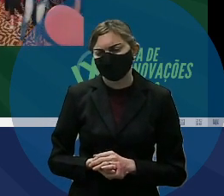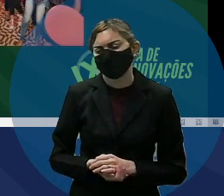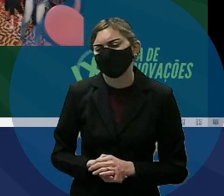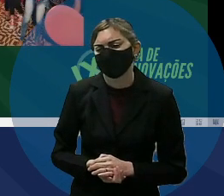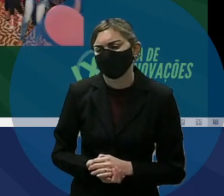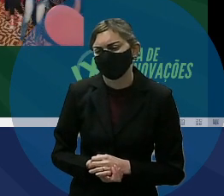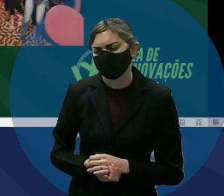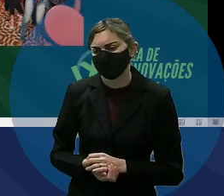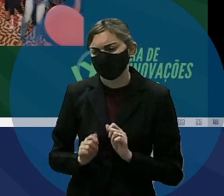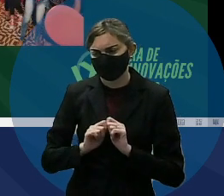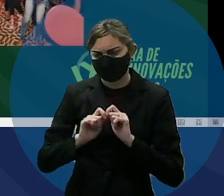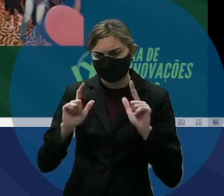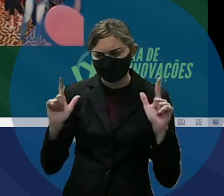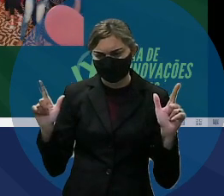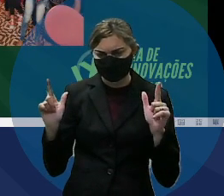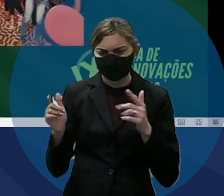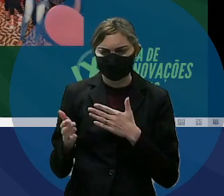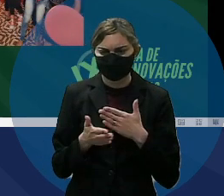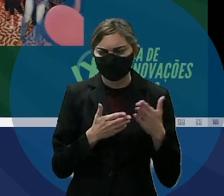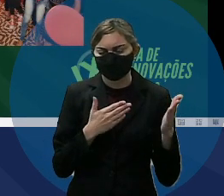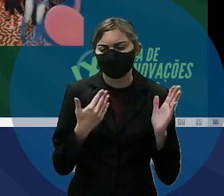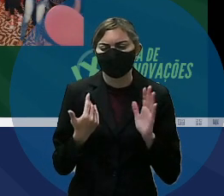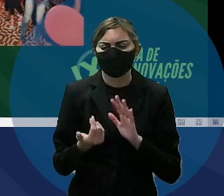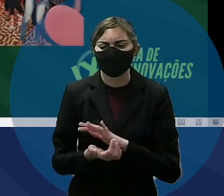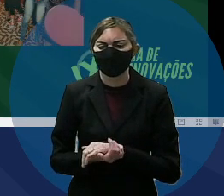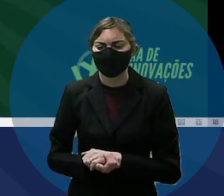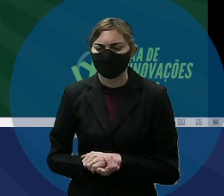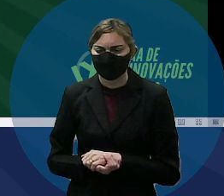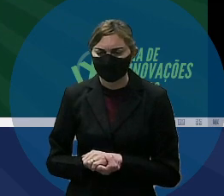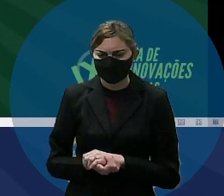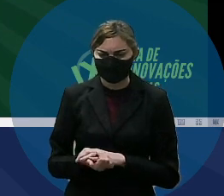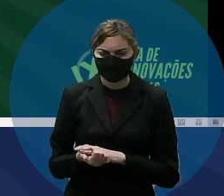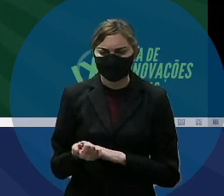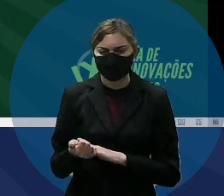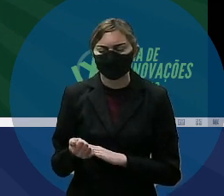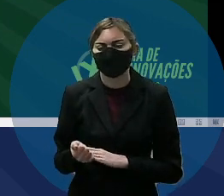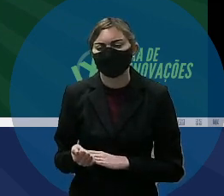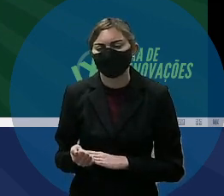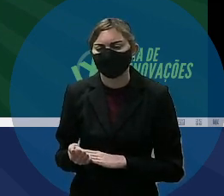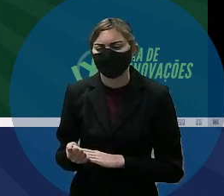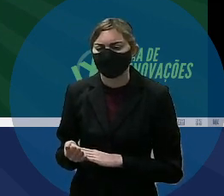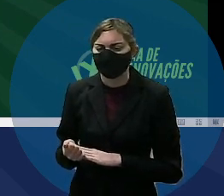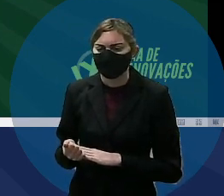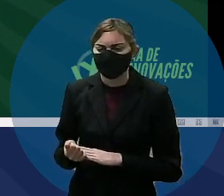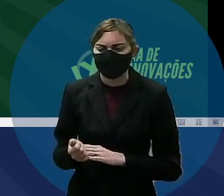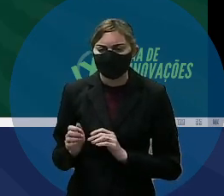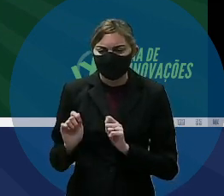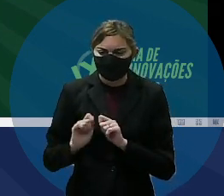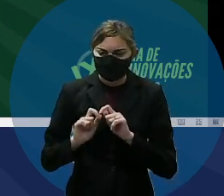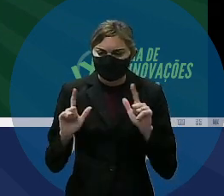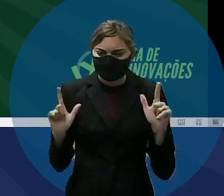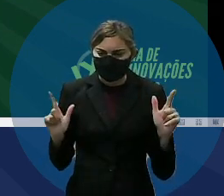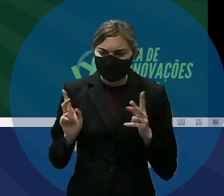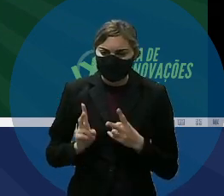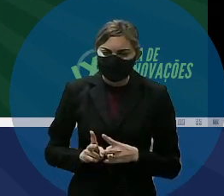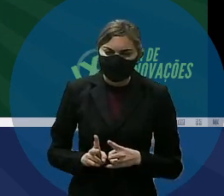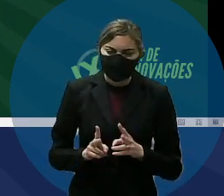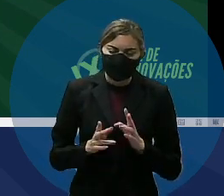Pode passar mais um pouco. Pode passar mais um pouquinho, por favor. Isso. Dando continuidade à